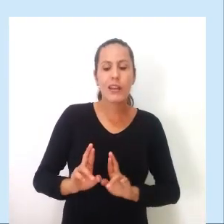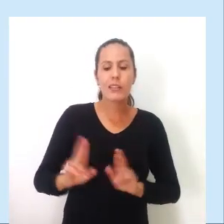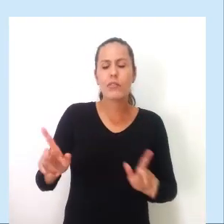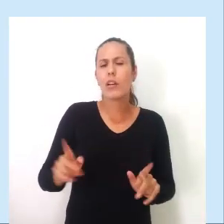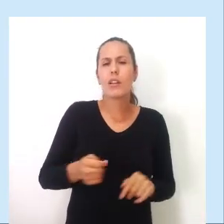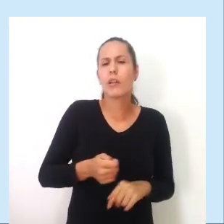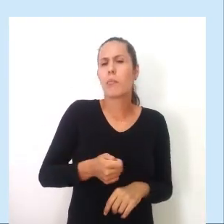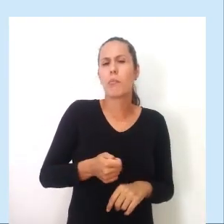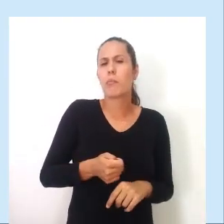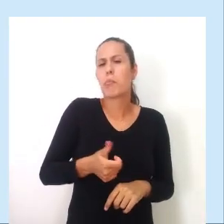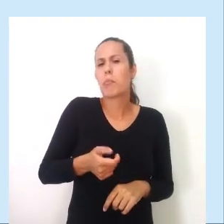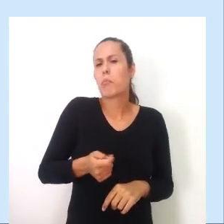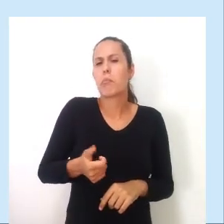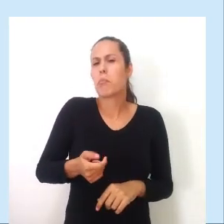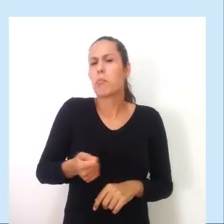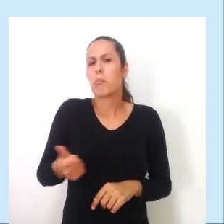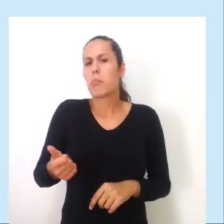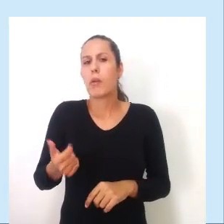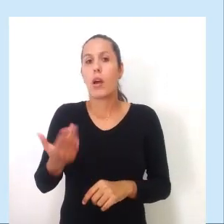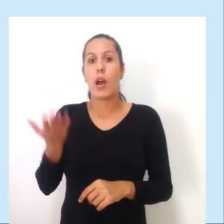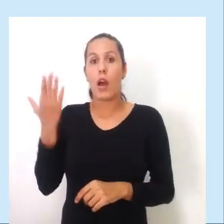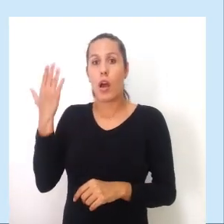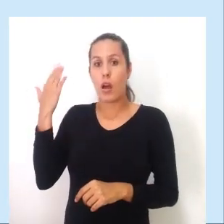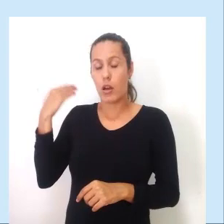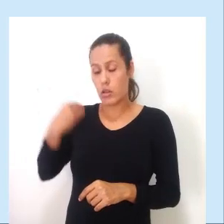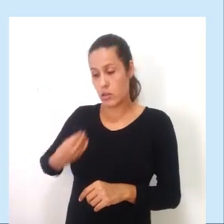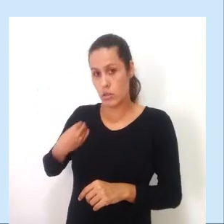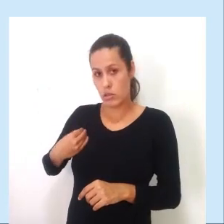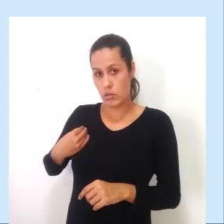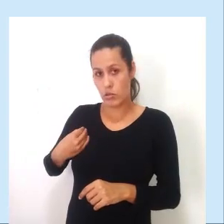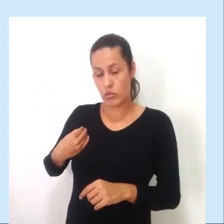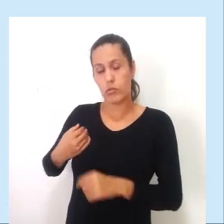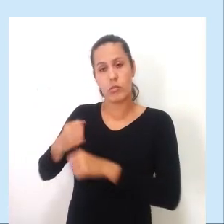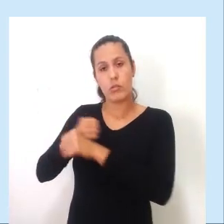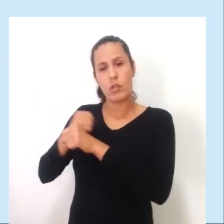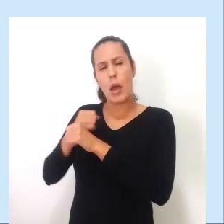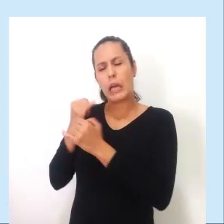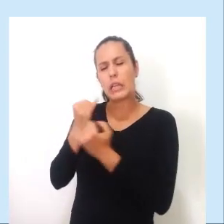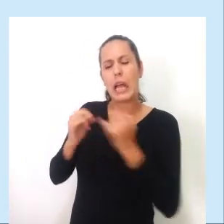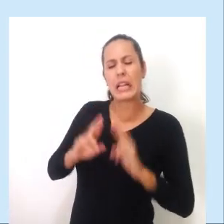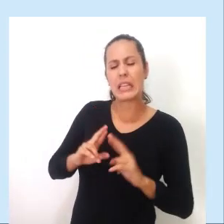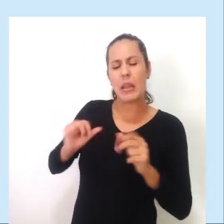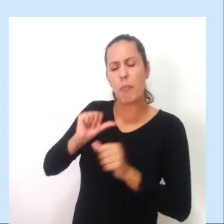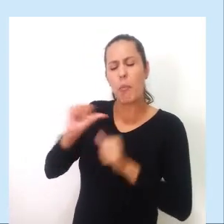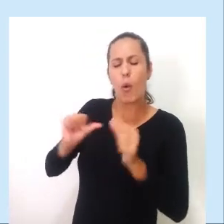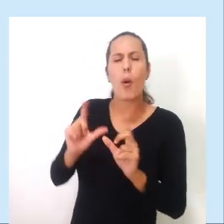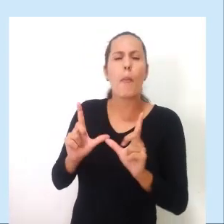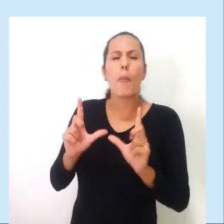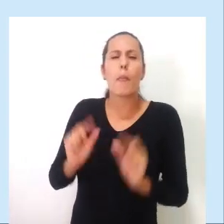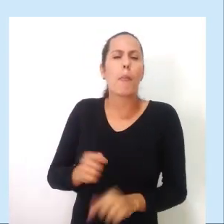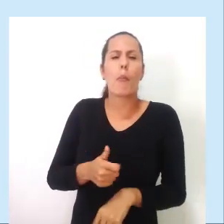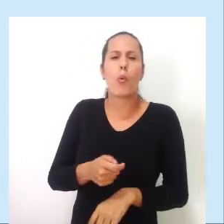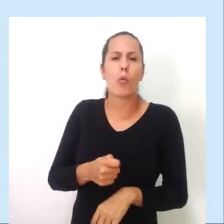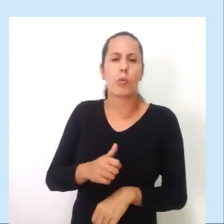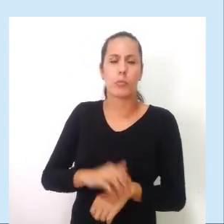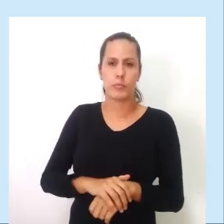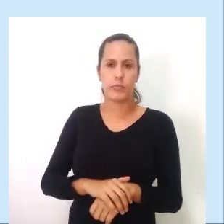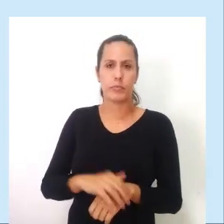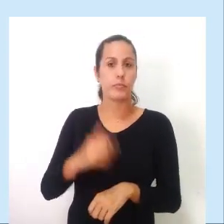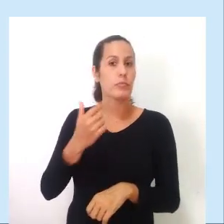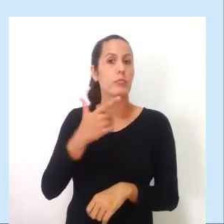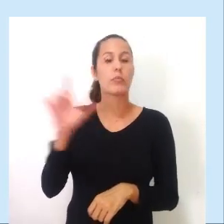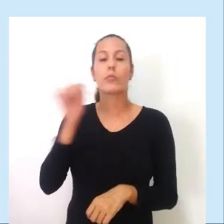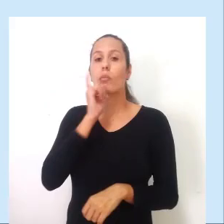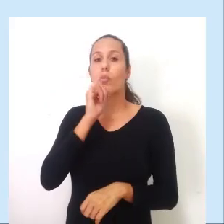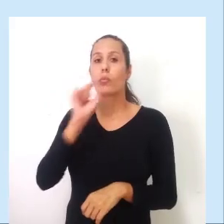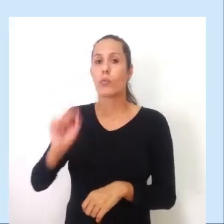dos fósseis, ou melhor, dos que já existiram há 500 milhões de anos atrás. Outro exemplo de